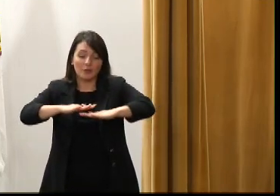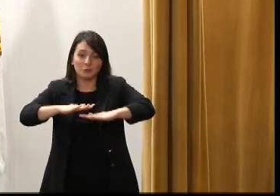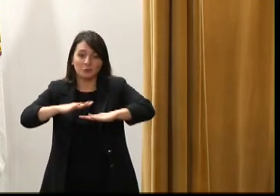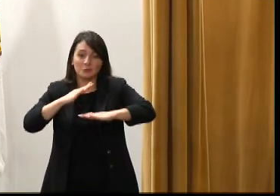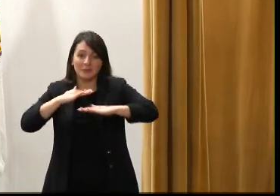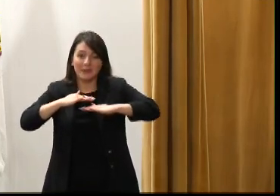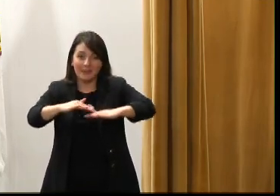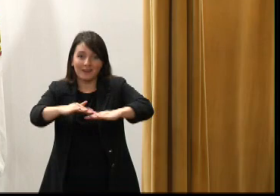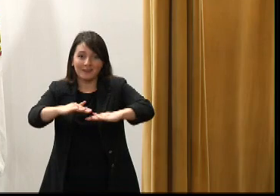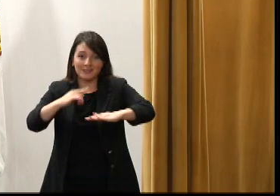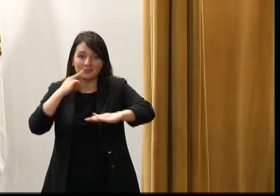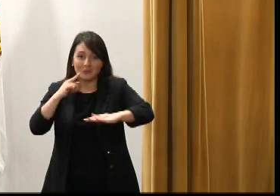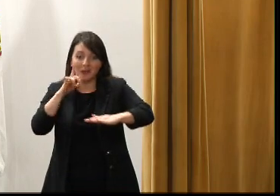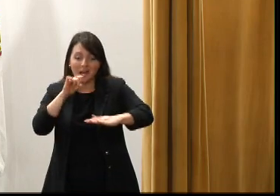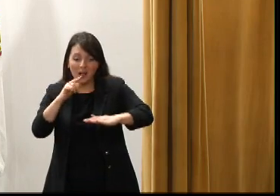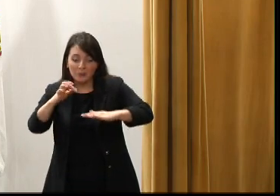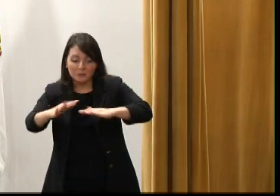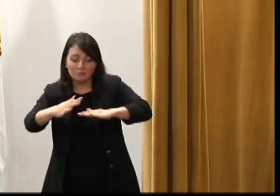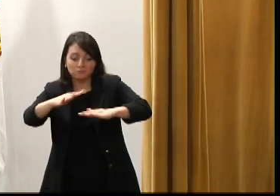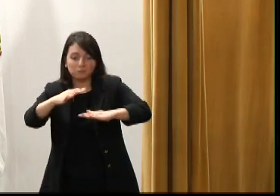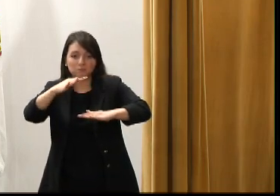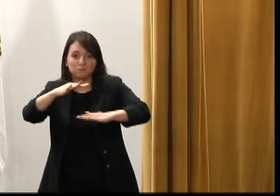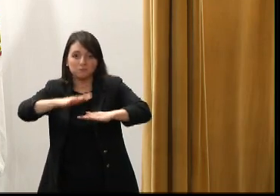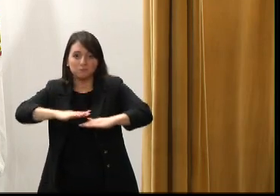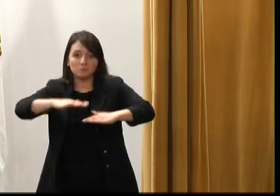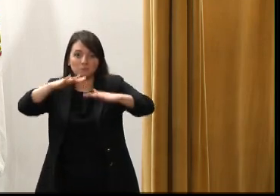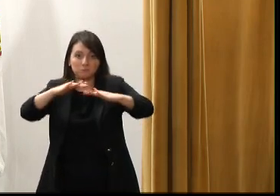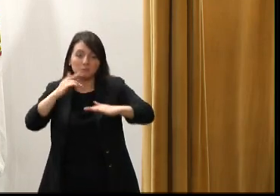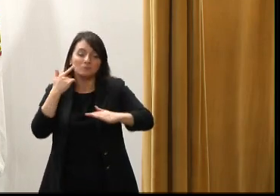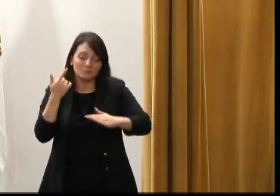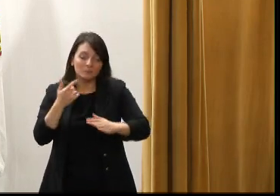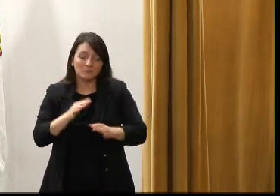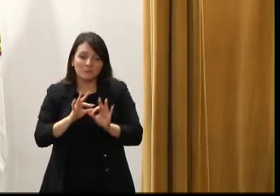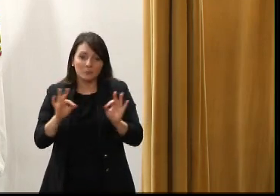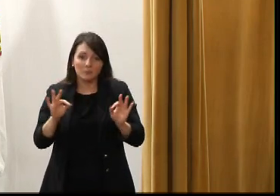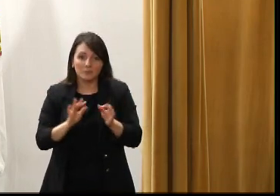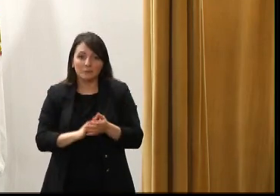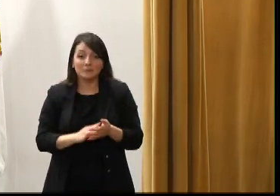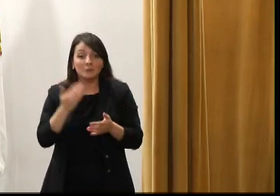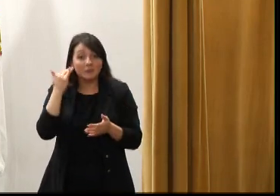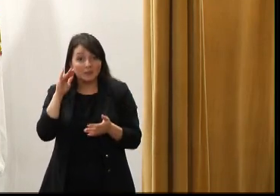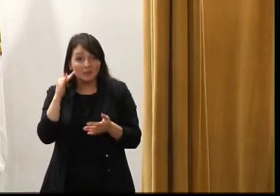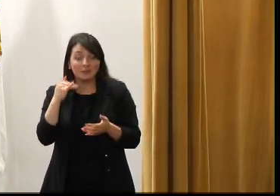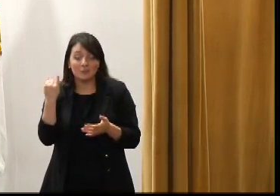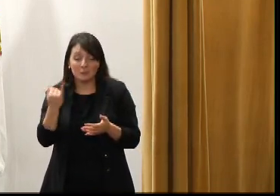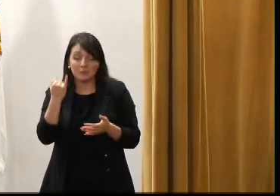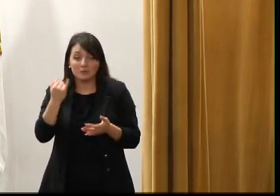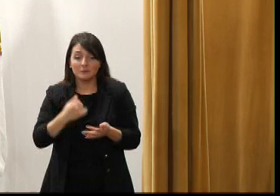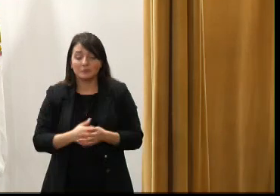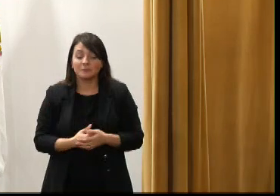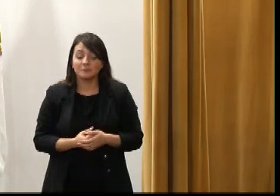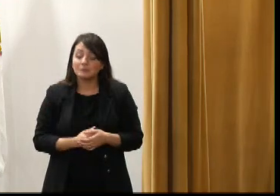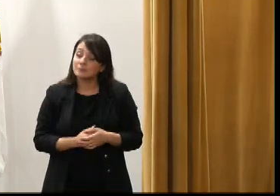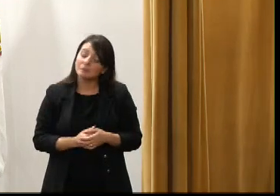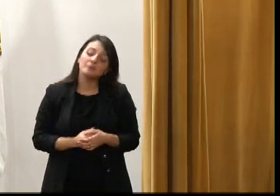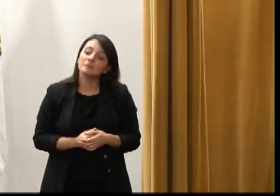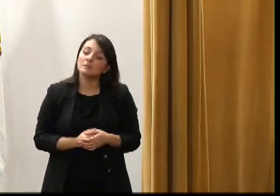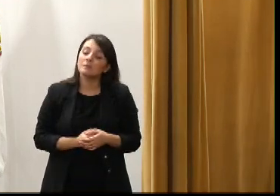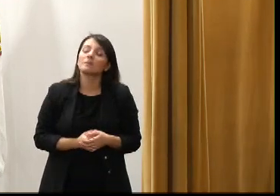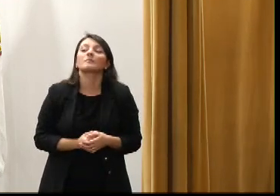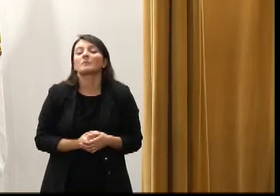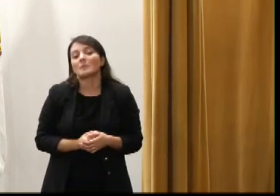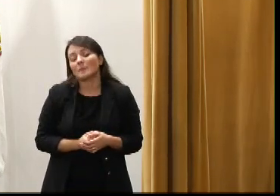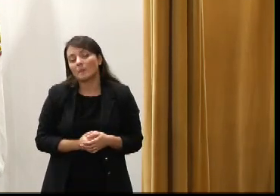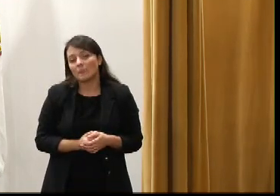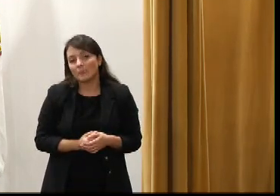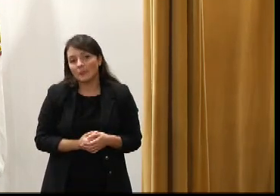o vaso. O vaso é, então, as nossas características geomorfológicas, geológicas e tal. E aí, então,